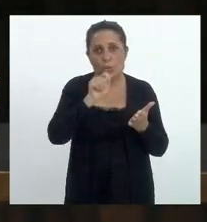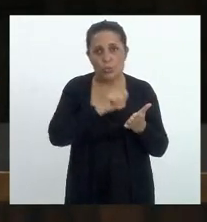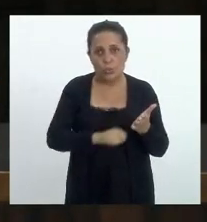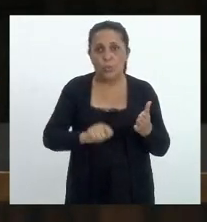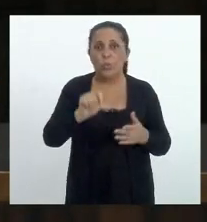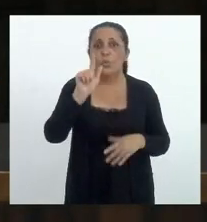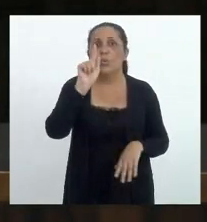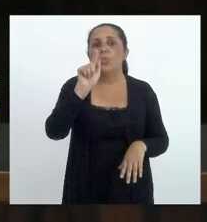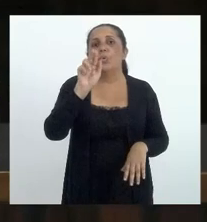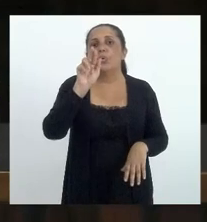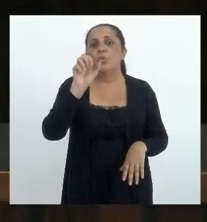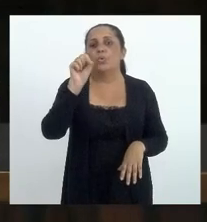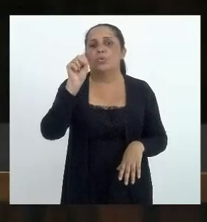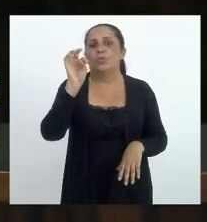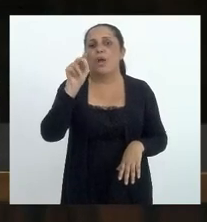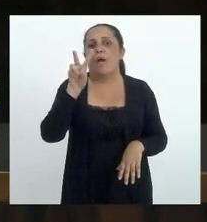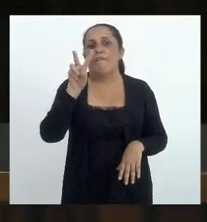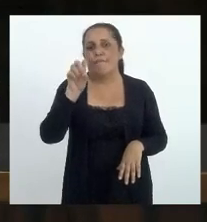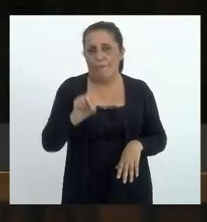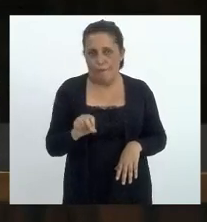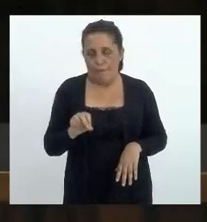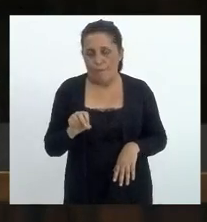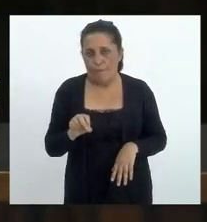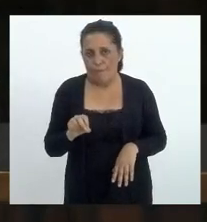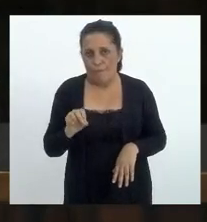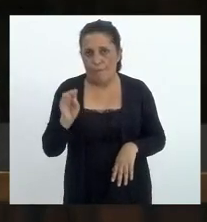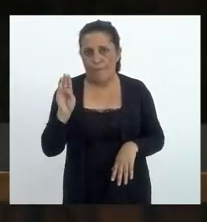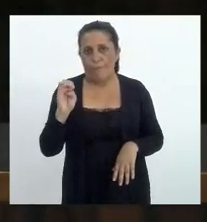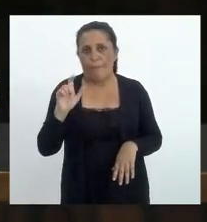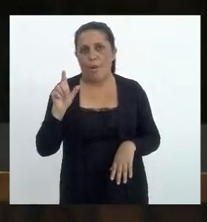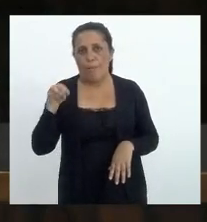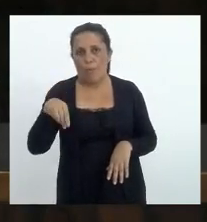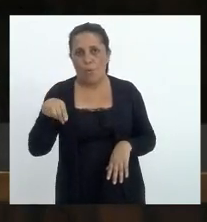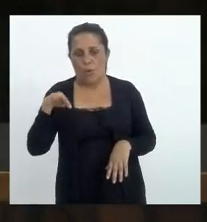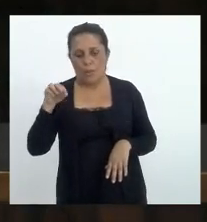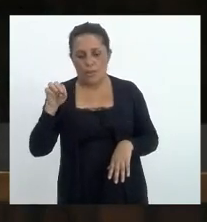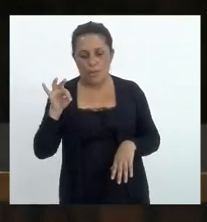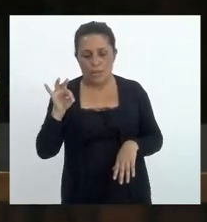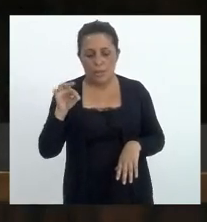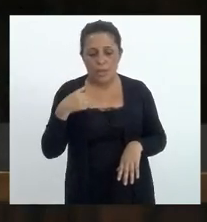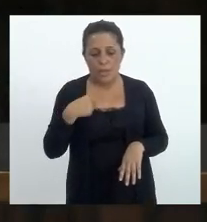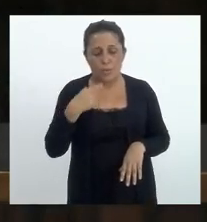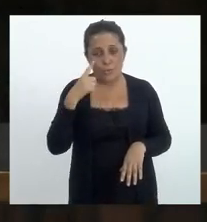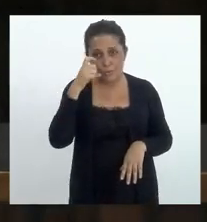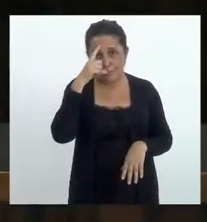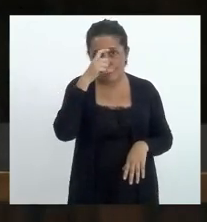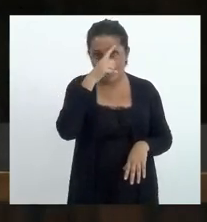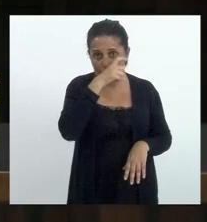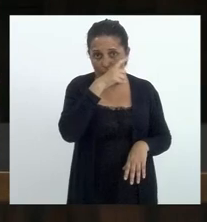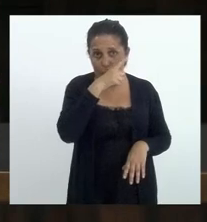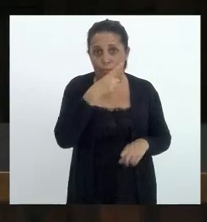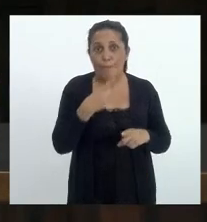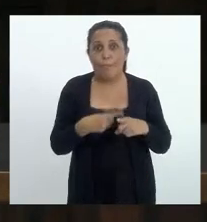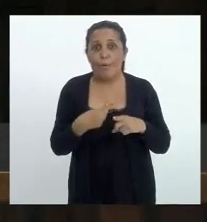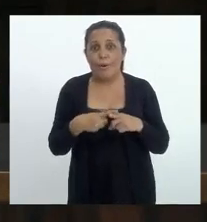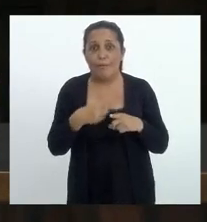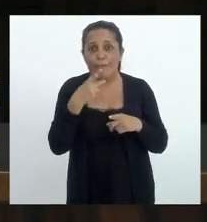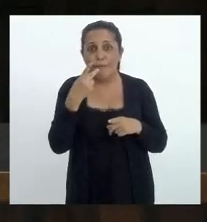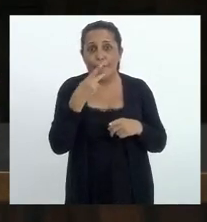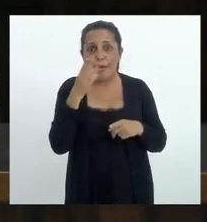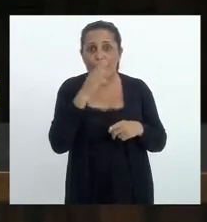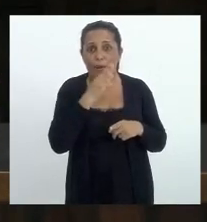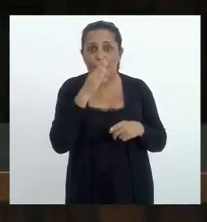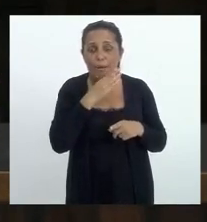Gustavo Belmonte, é o que eu tive mais dificuldade, né, porque ele fala